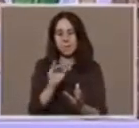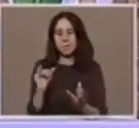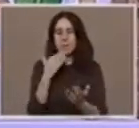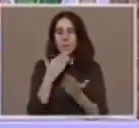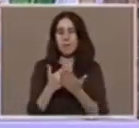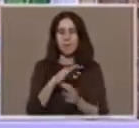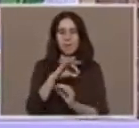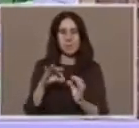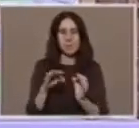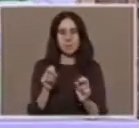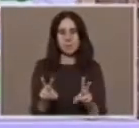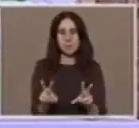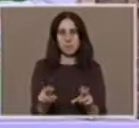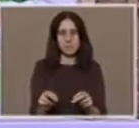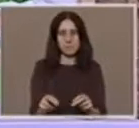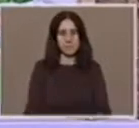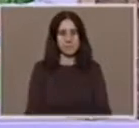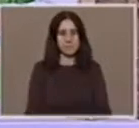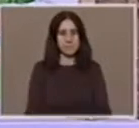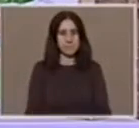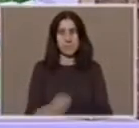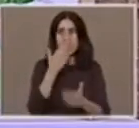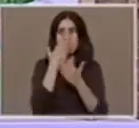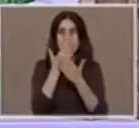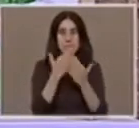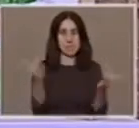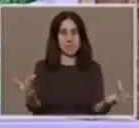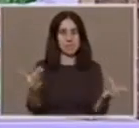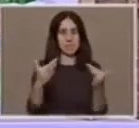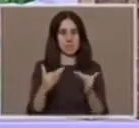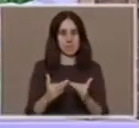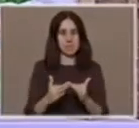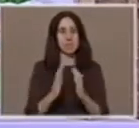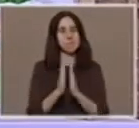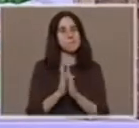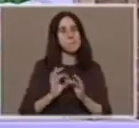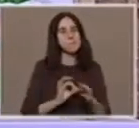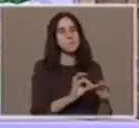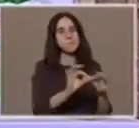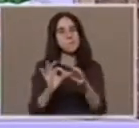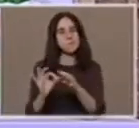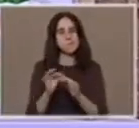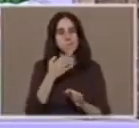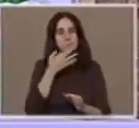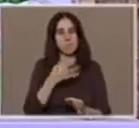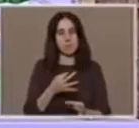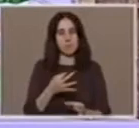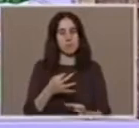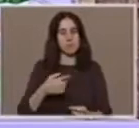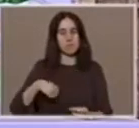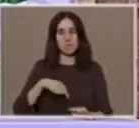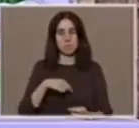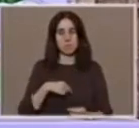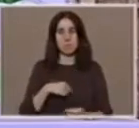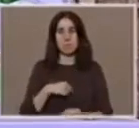pura. Reunidos na vossa presença, em comunhão com toda a Igreja, ao celebrarmos o